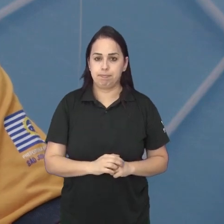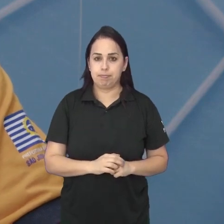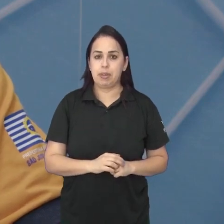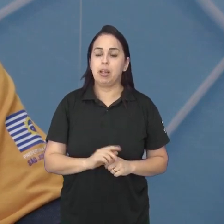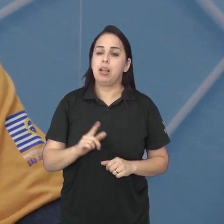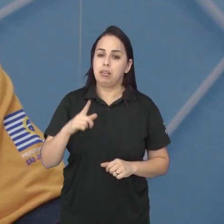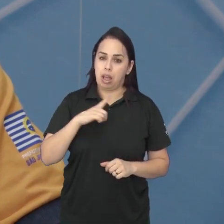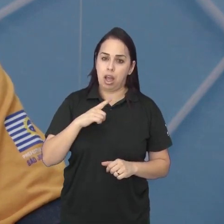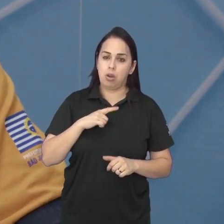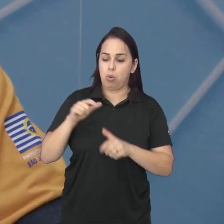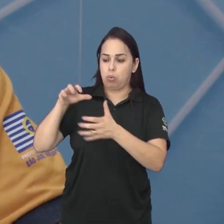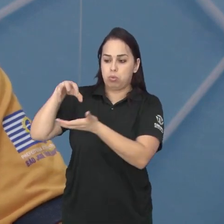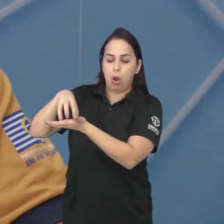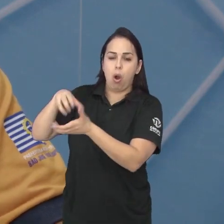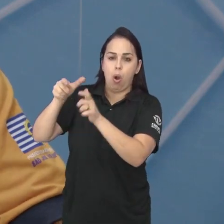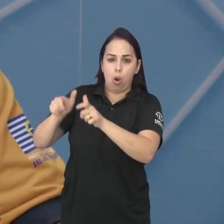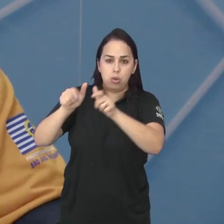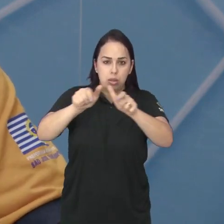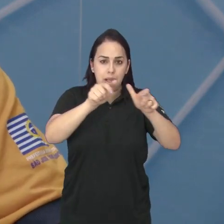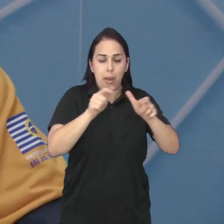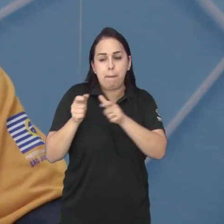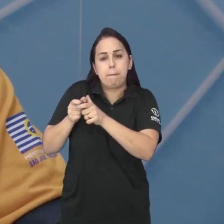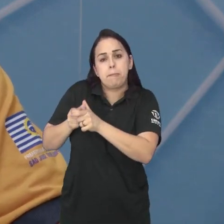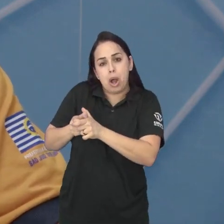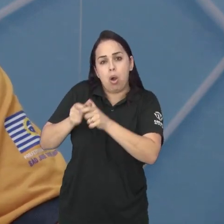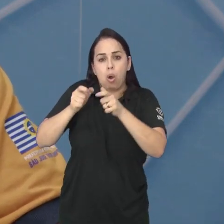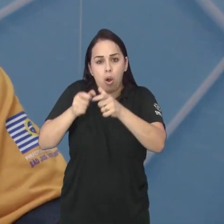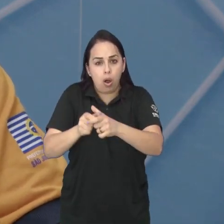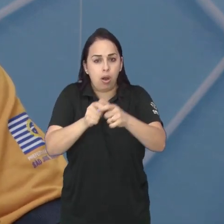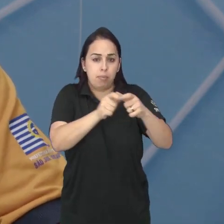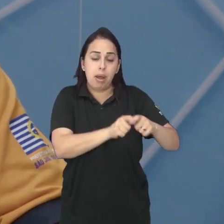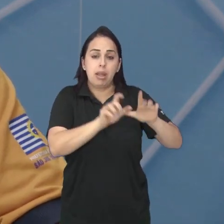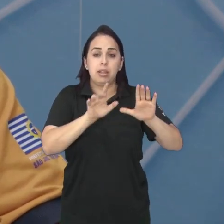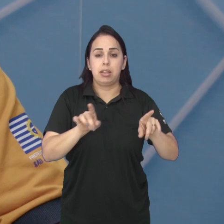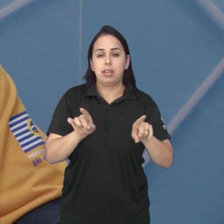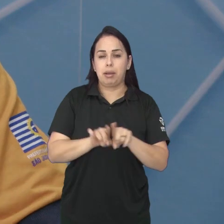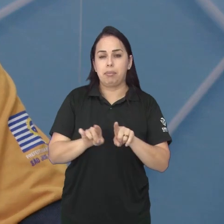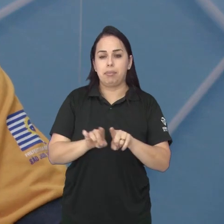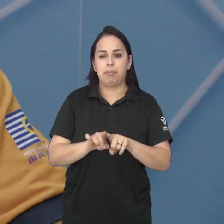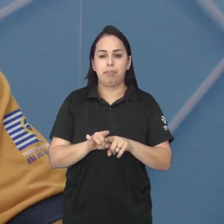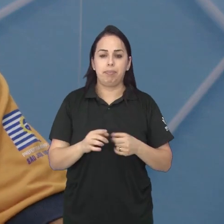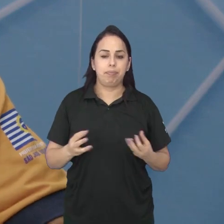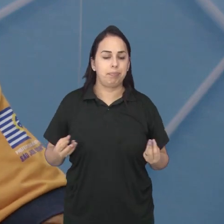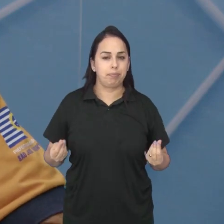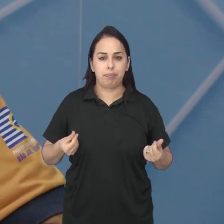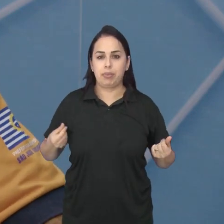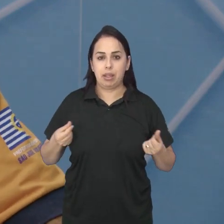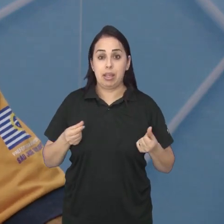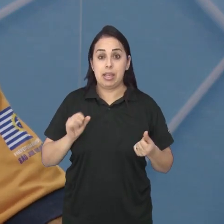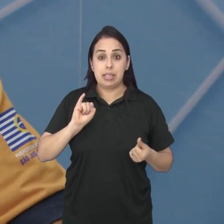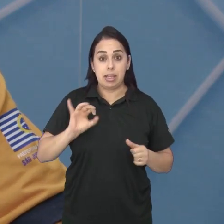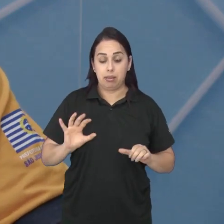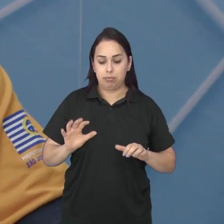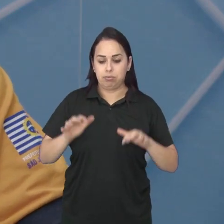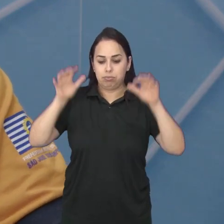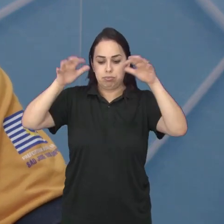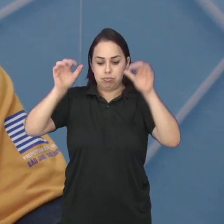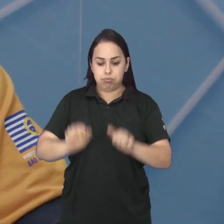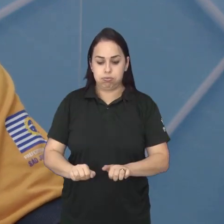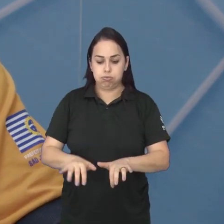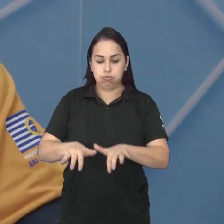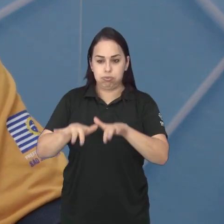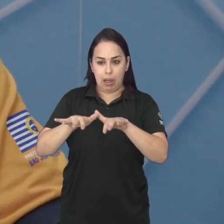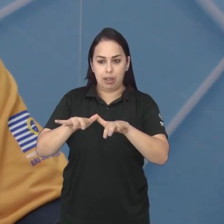e tem outros pontos dentro da cidade, mas já são pontos menores. E a questão da enchente, né,